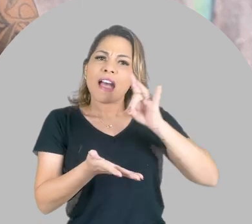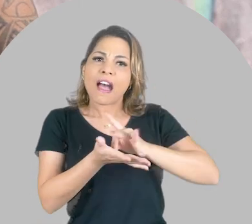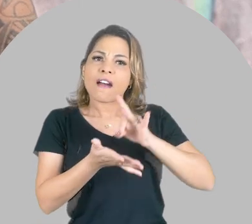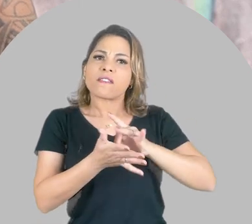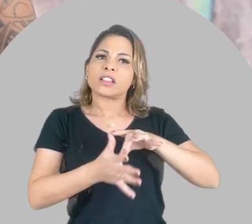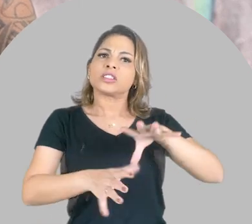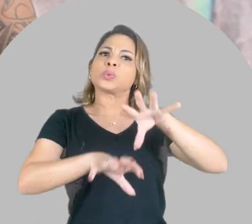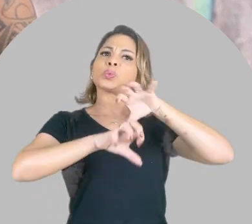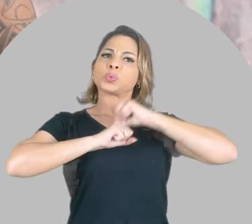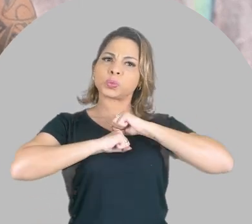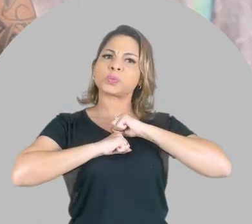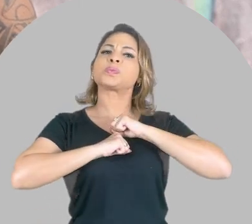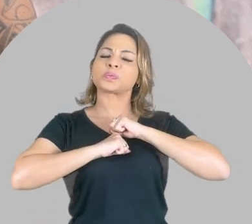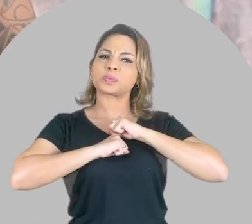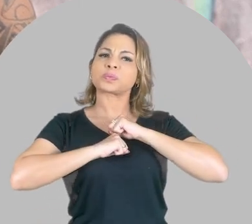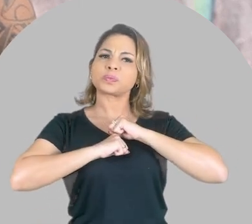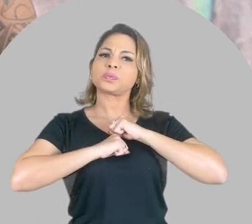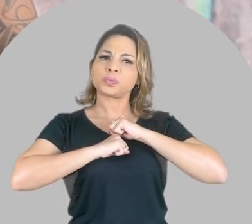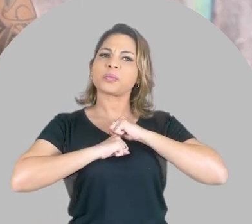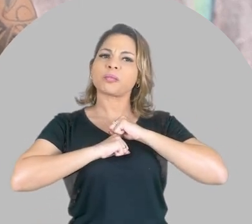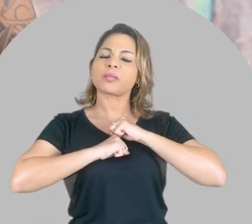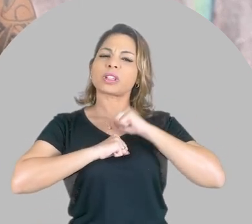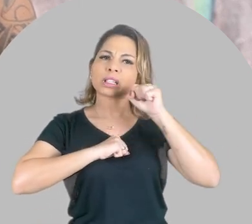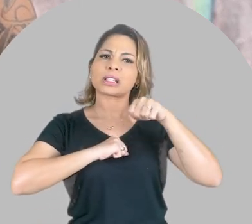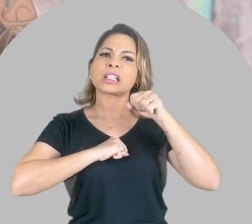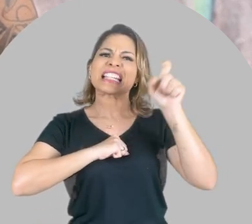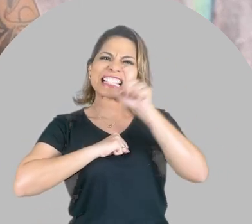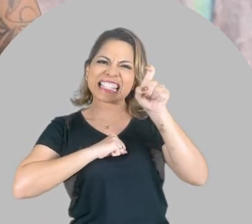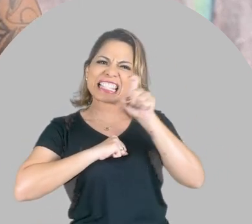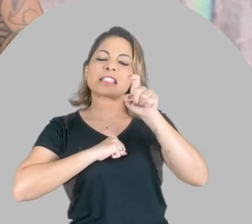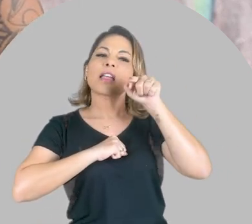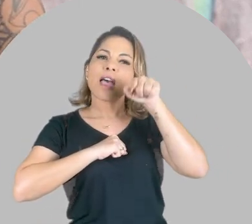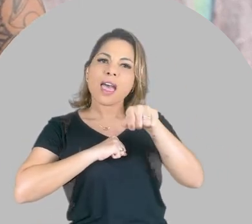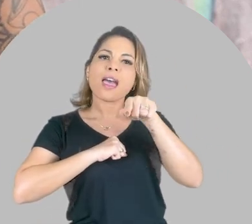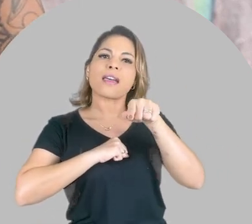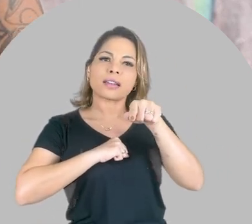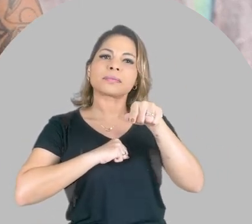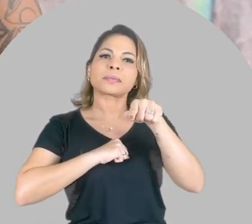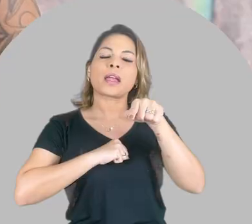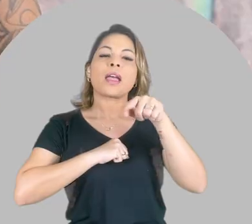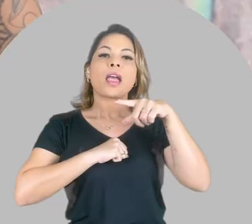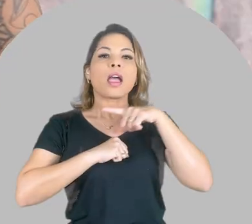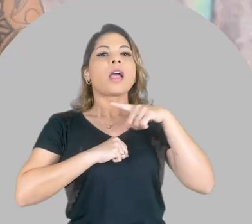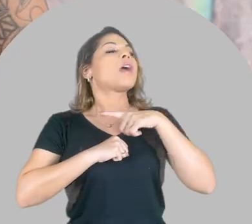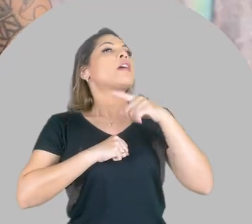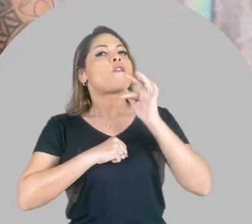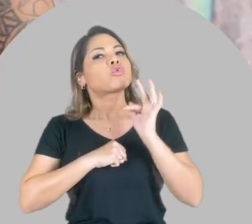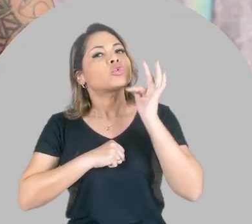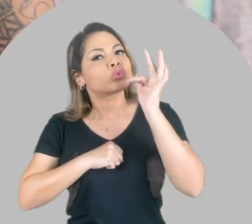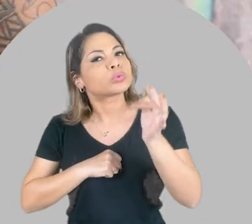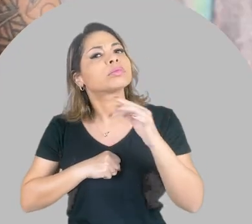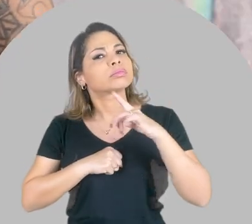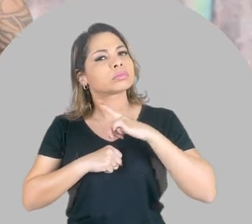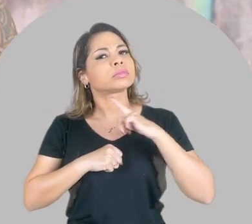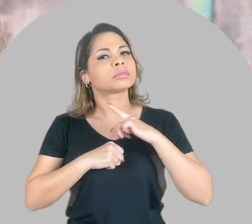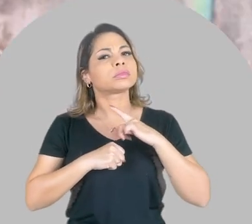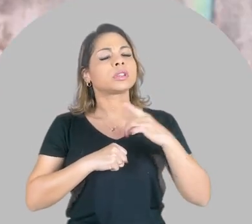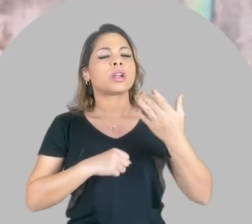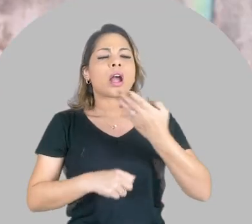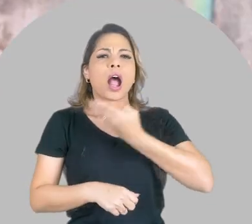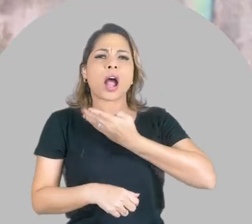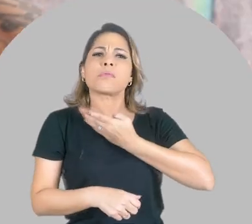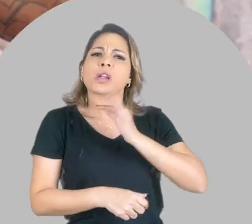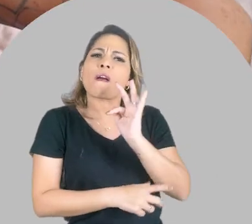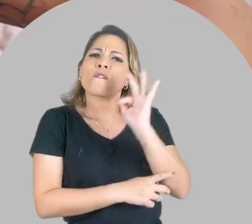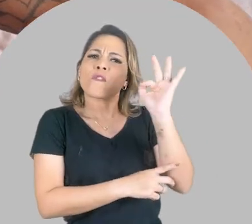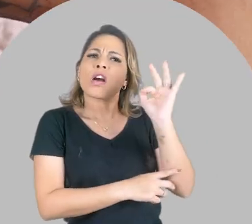na verdade a gente se apropriou. A gente se apropriou. O picho é uma parada que se apropriou. E é de perspectiva. Eu trouxe